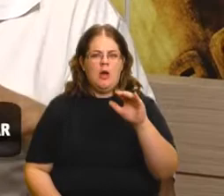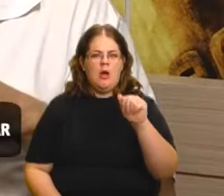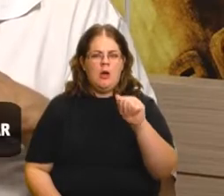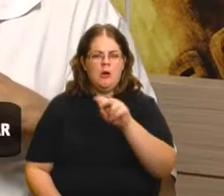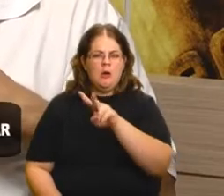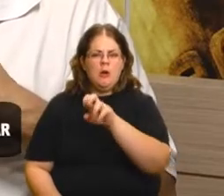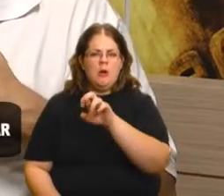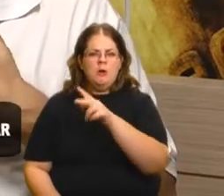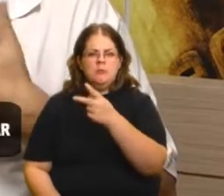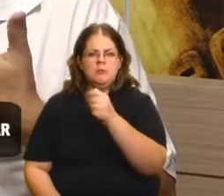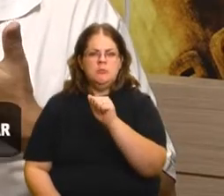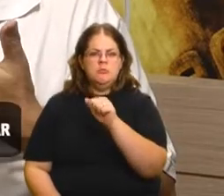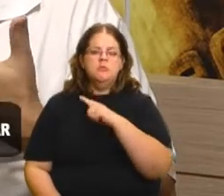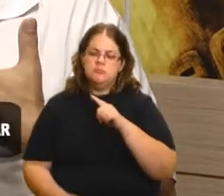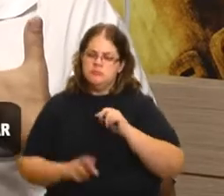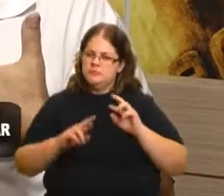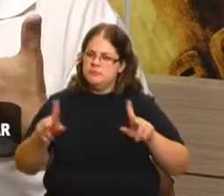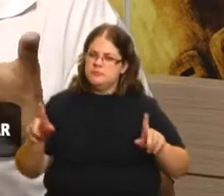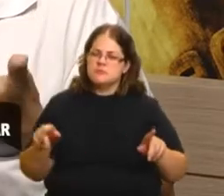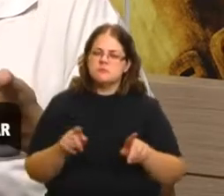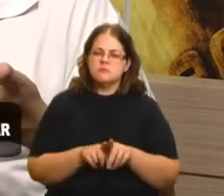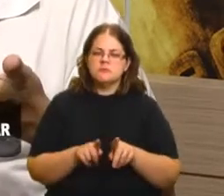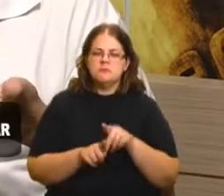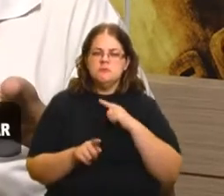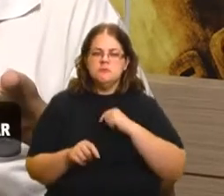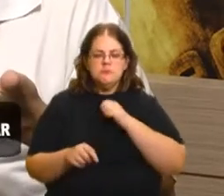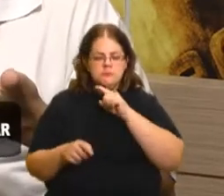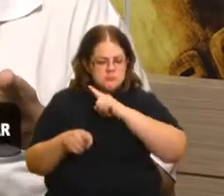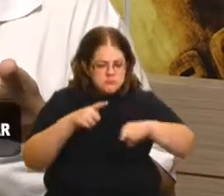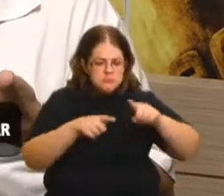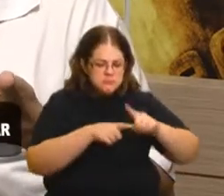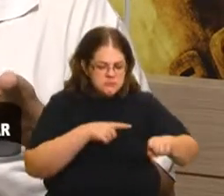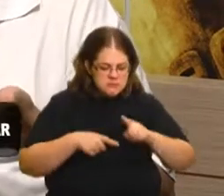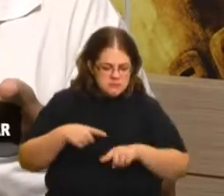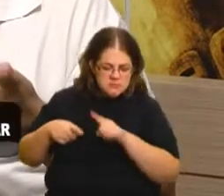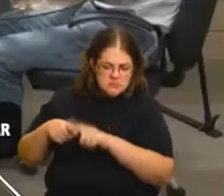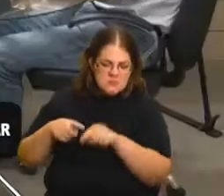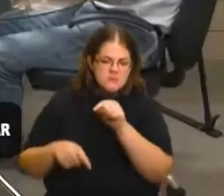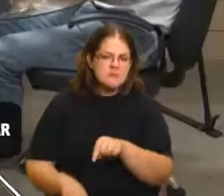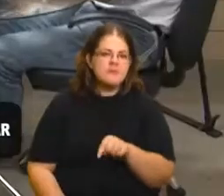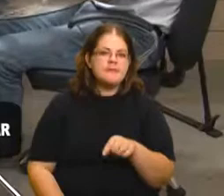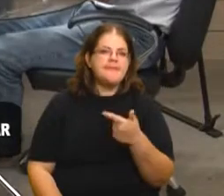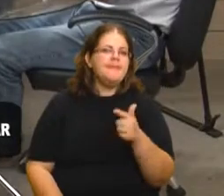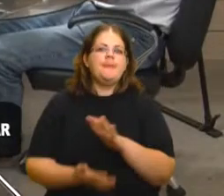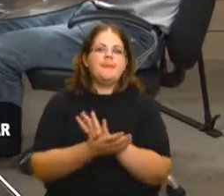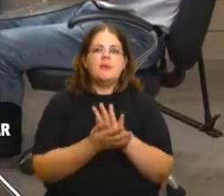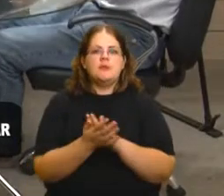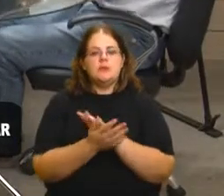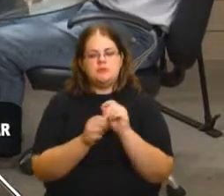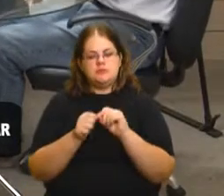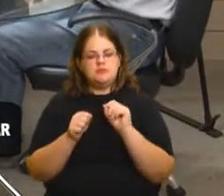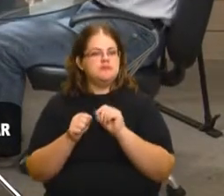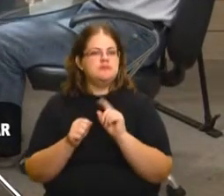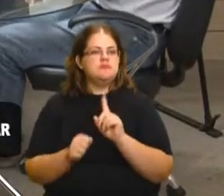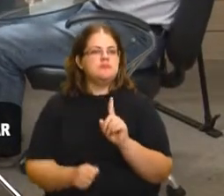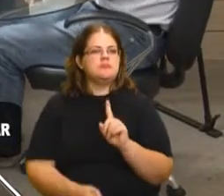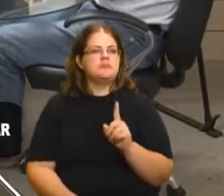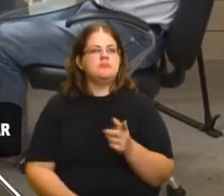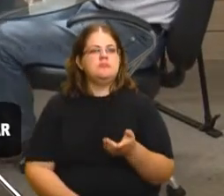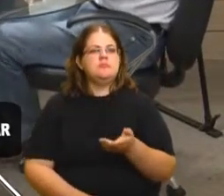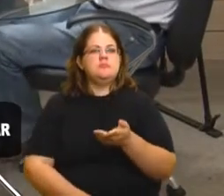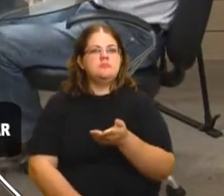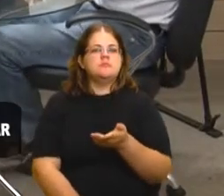algumas coisas um pouco diferentes, mas não porque houvesse censura, porque realmente... Não havia produção.